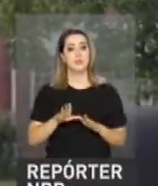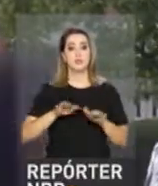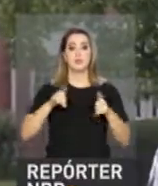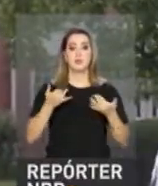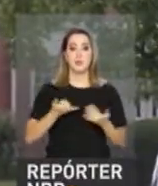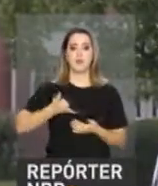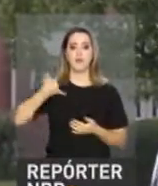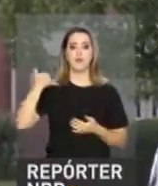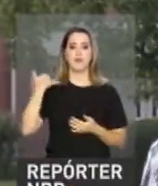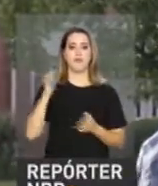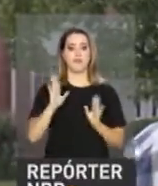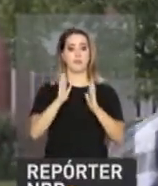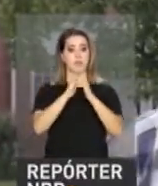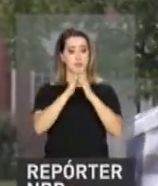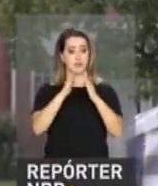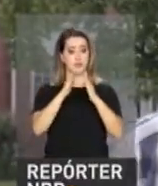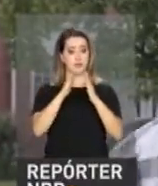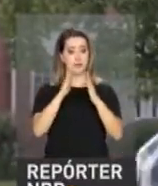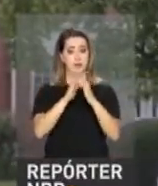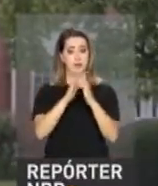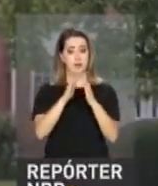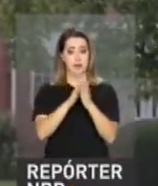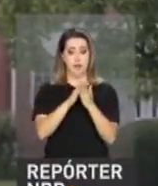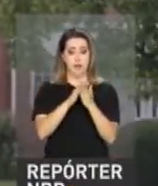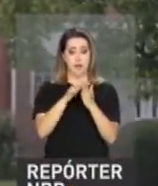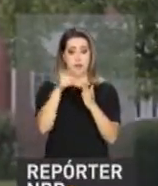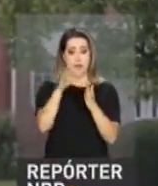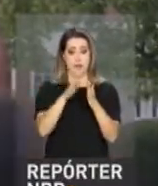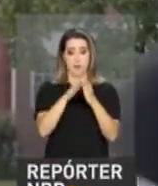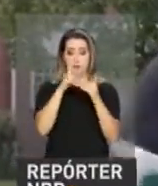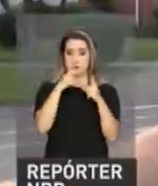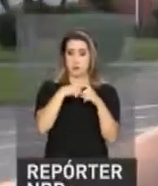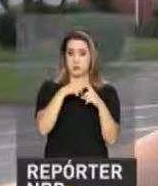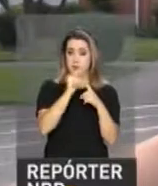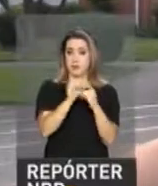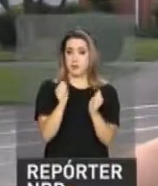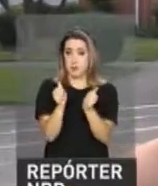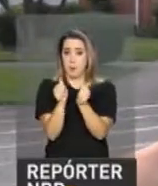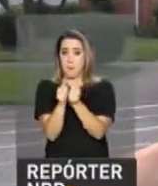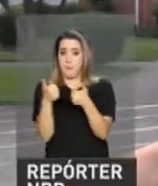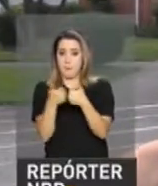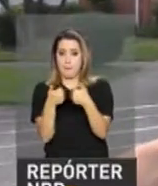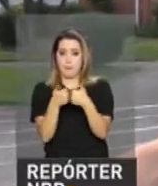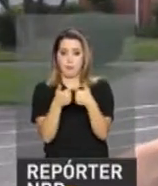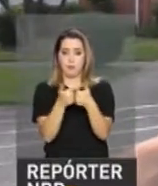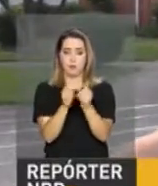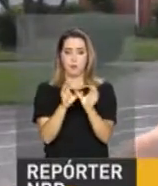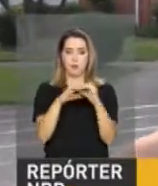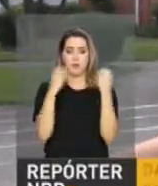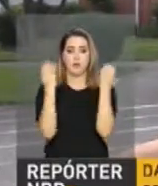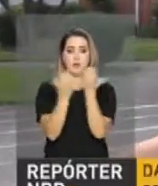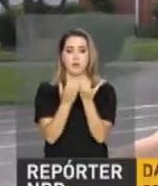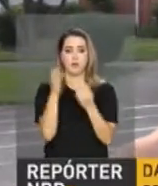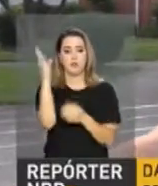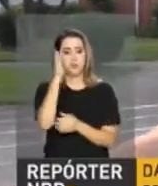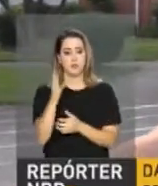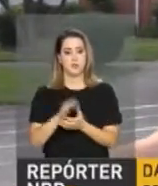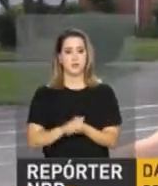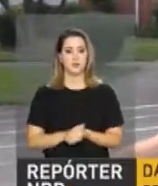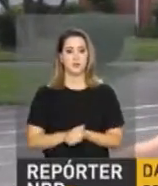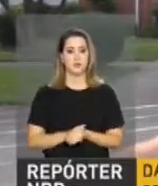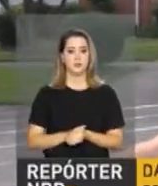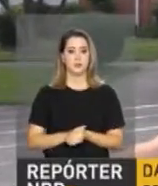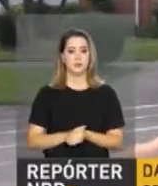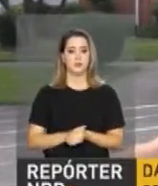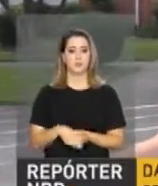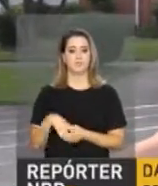na igreja foi uma maneira de tentar aproximar a comunidade. A gente vê que a comunidade brasileira, principalmente aqueles que